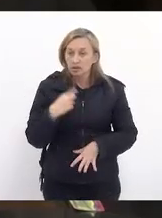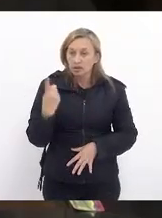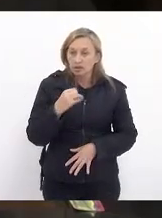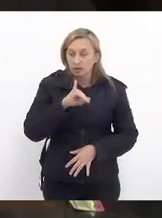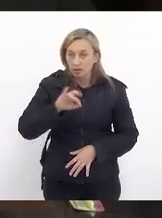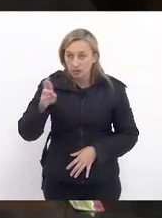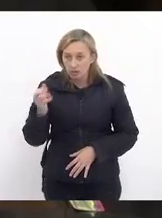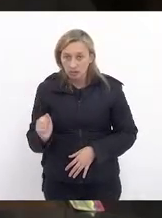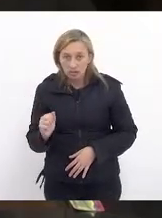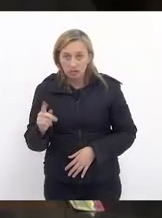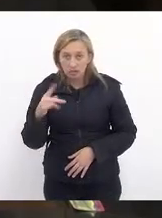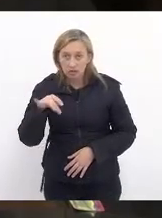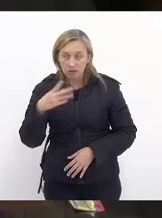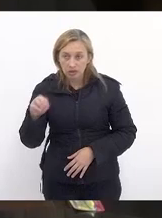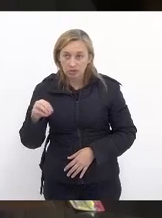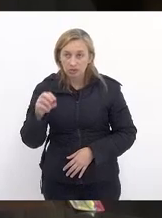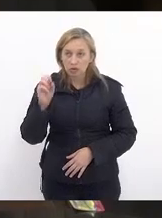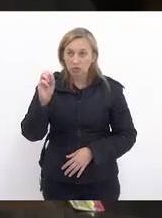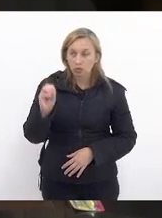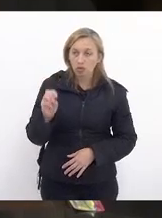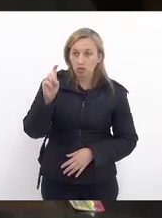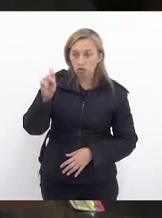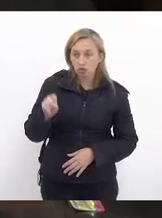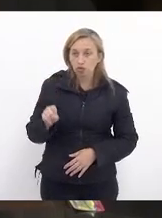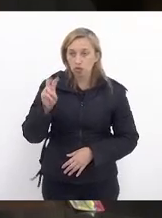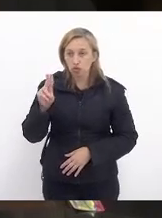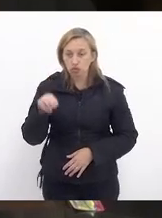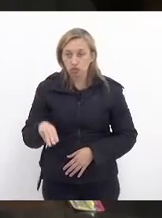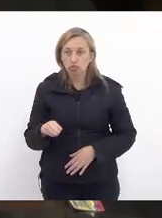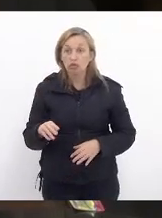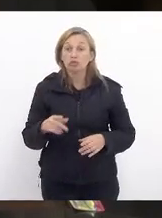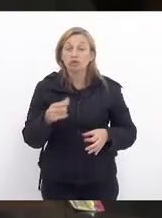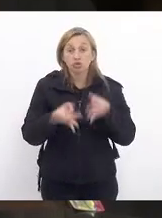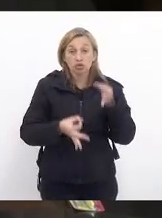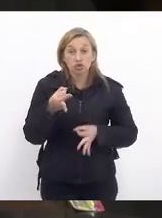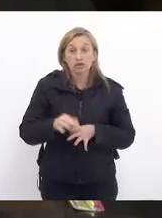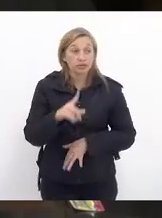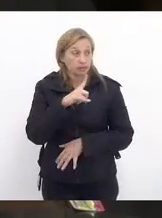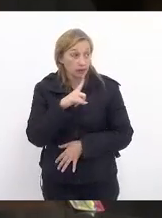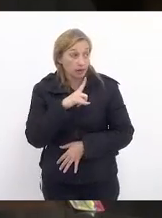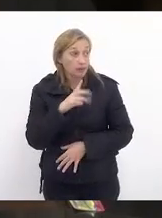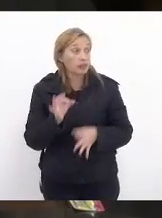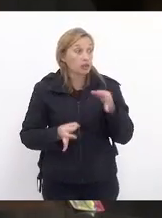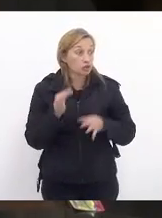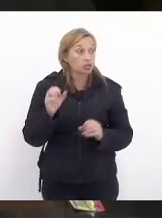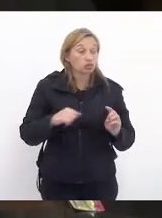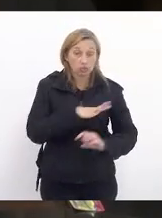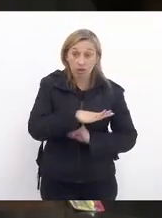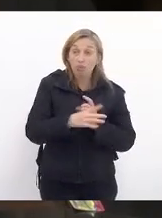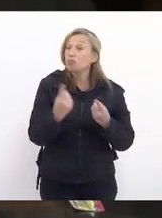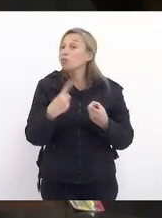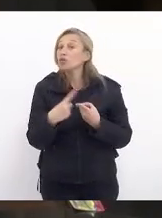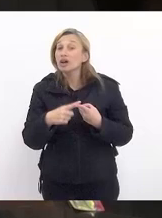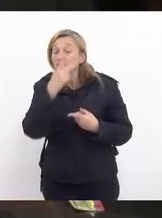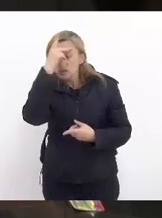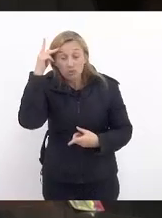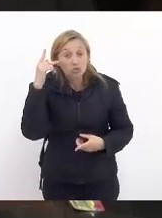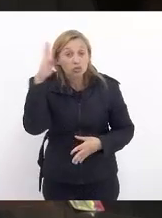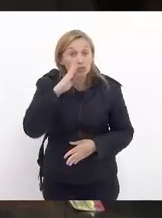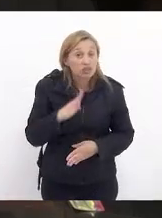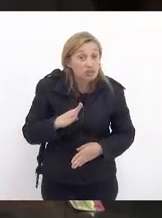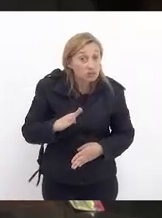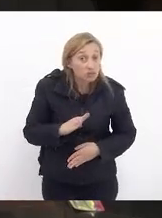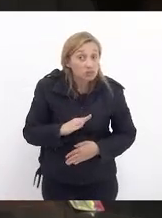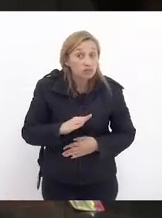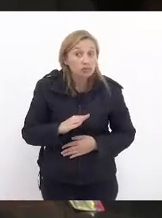Nossa Senhora da Conceição de Oxum né para que a justiça se faça no caso da justiça social porque as pessoas no